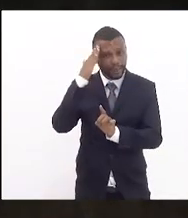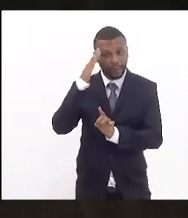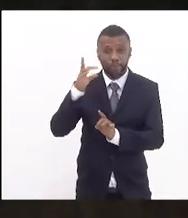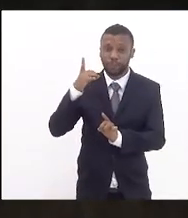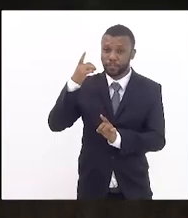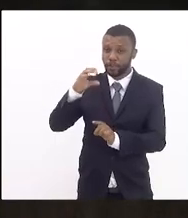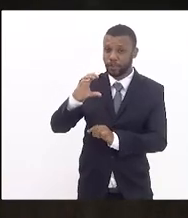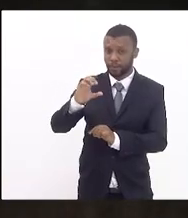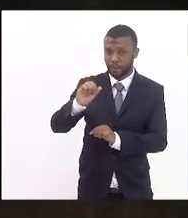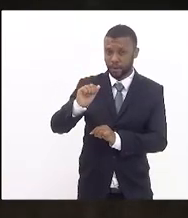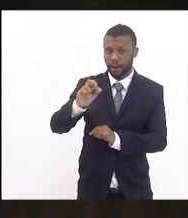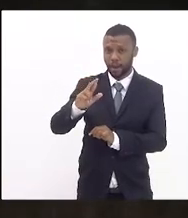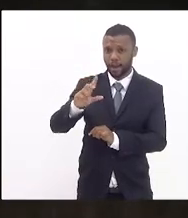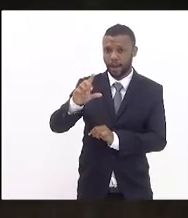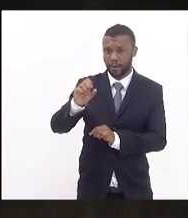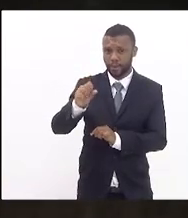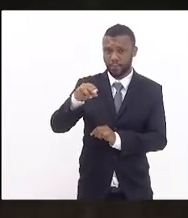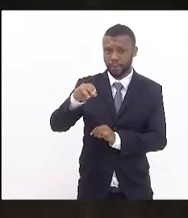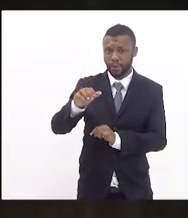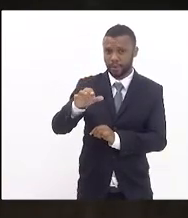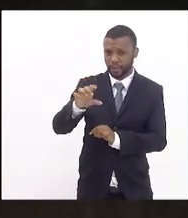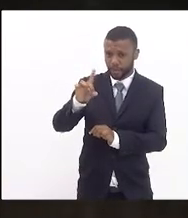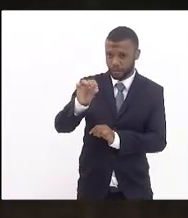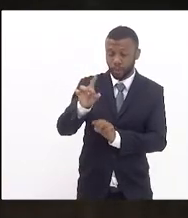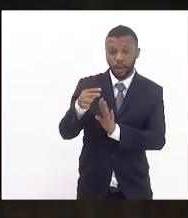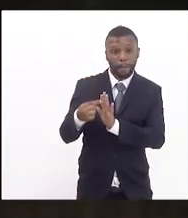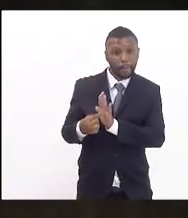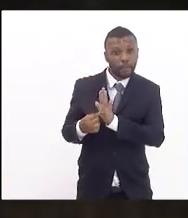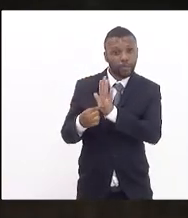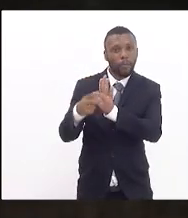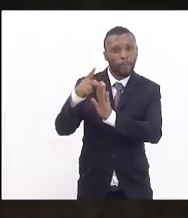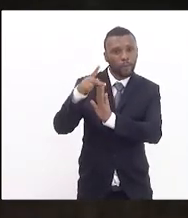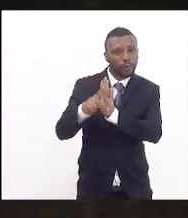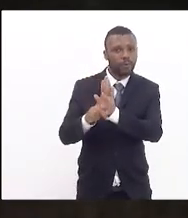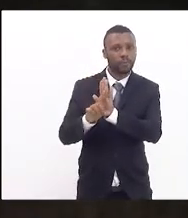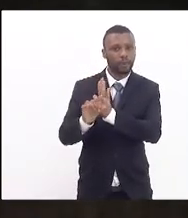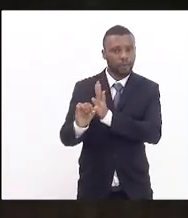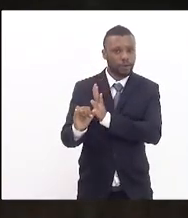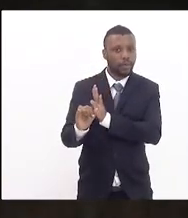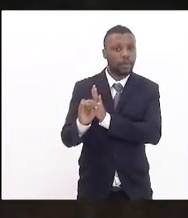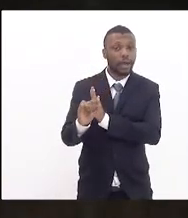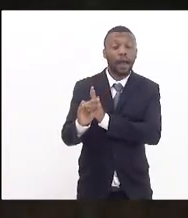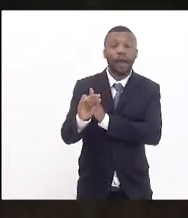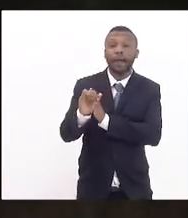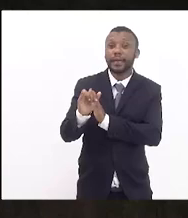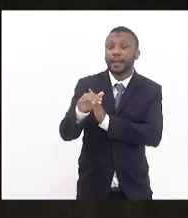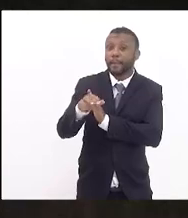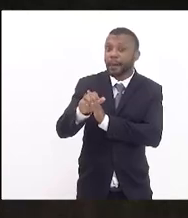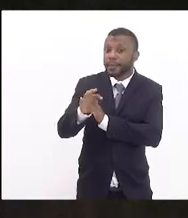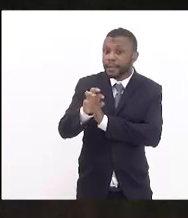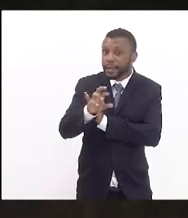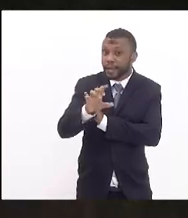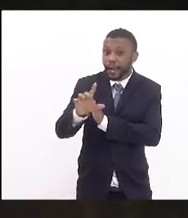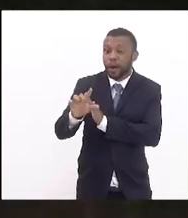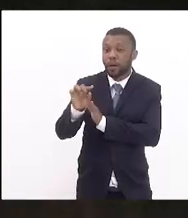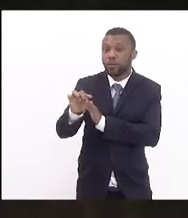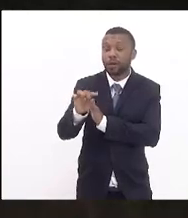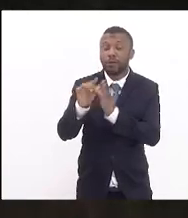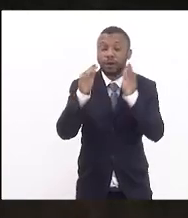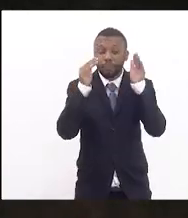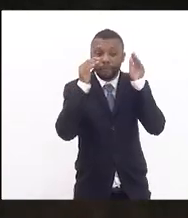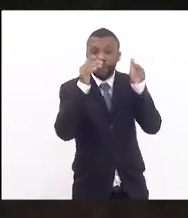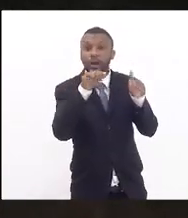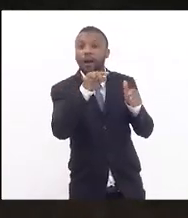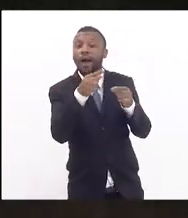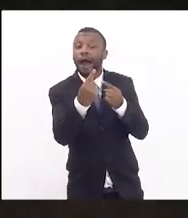meu amigo, ele apresentou um projeto que é imaterial à Avenida Presidente Vargas.